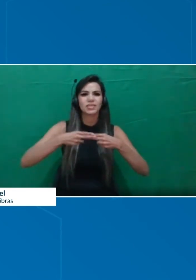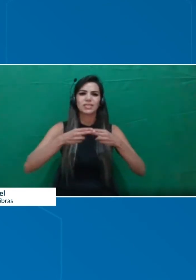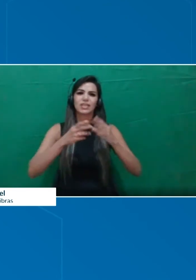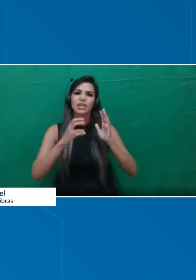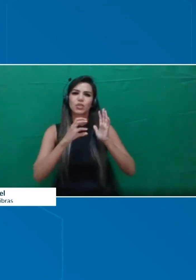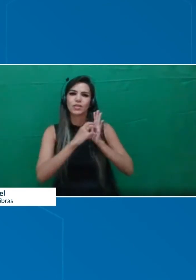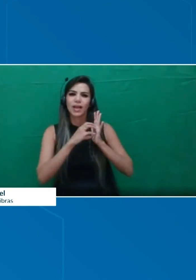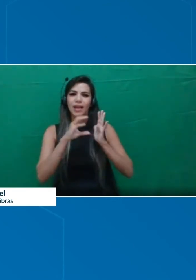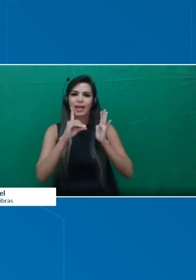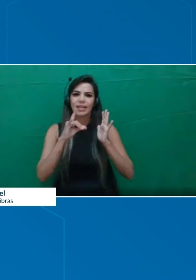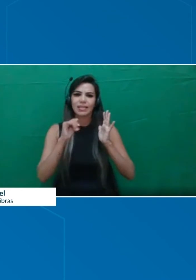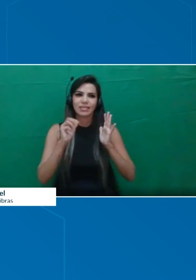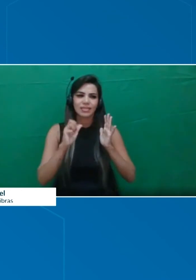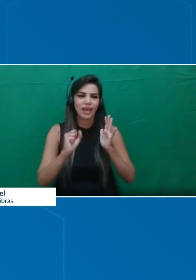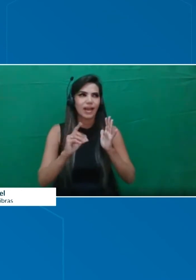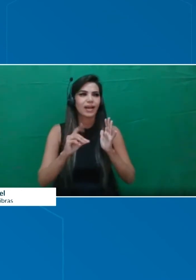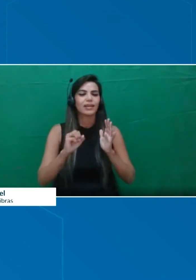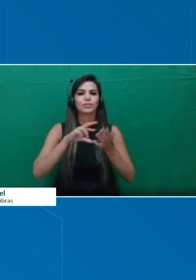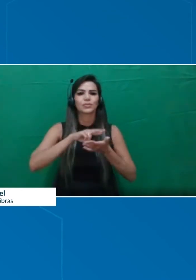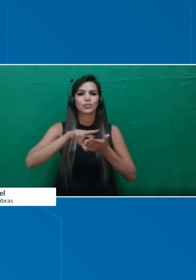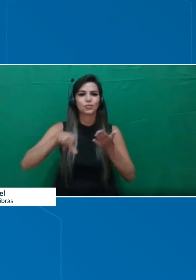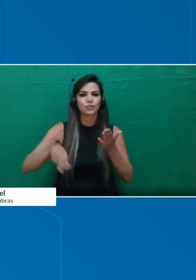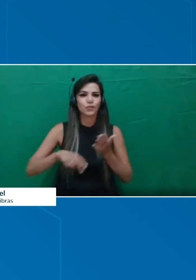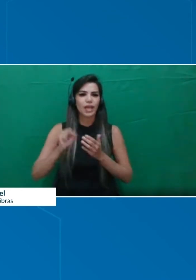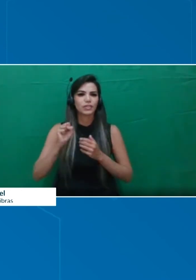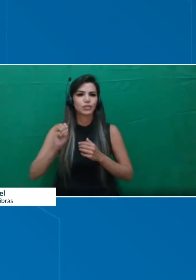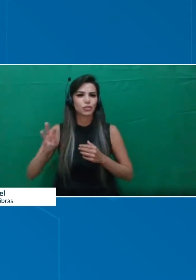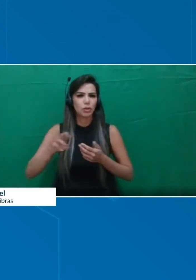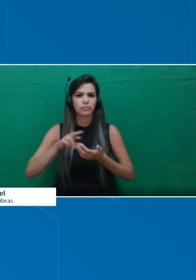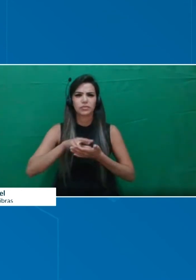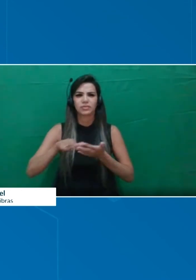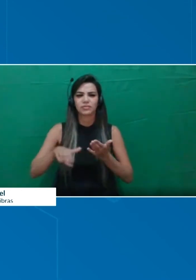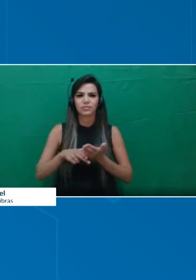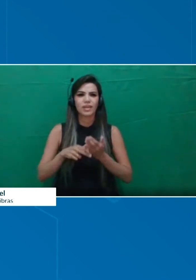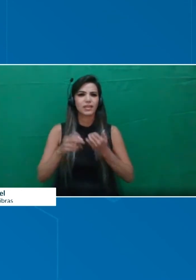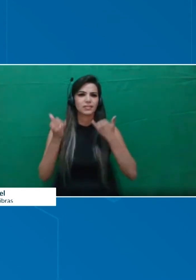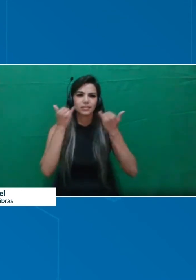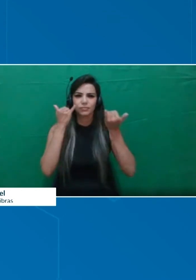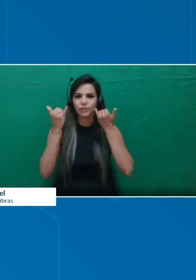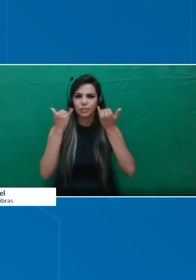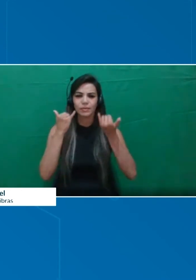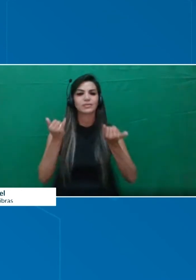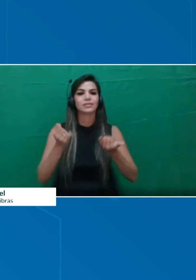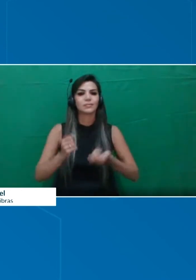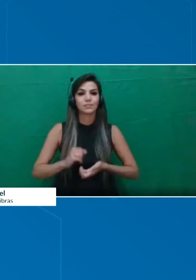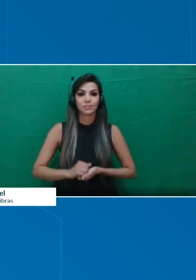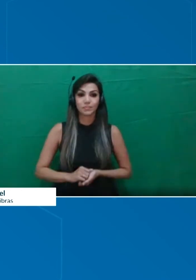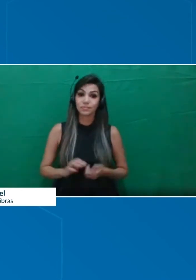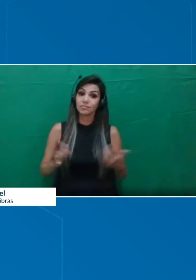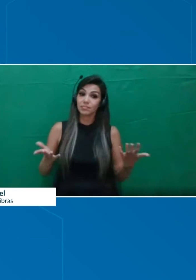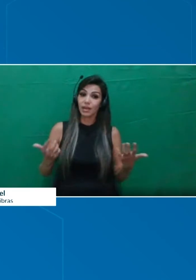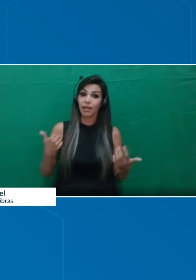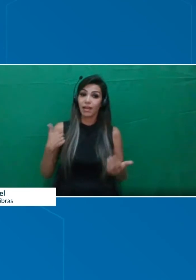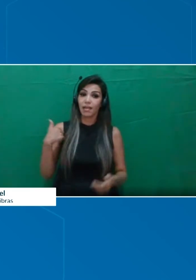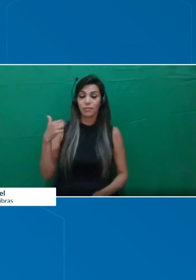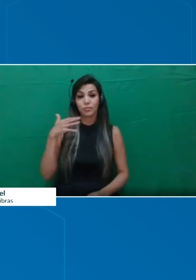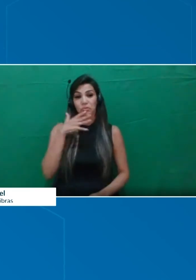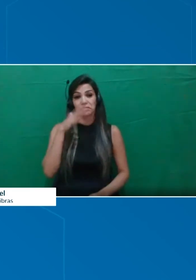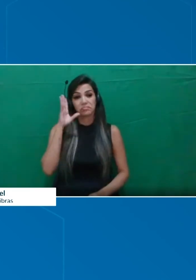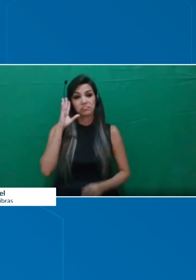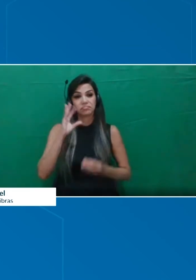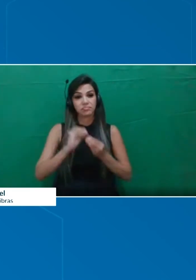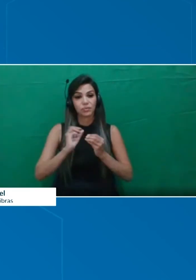dados, utilizando informação. Então, eu entendo que as relações